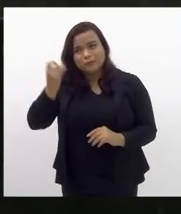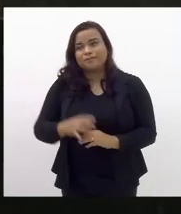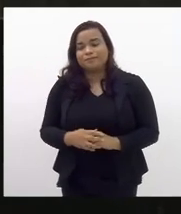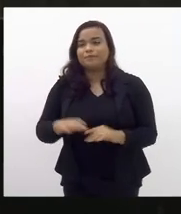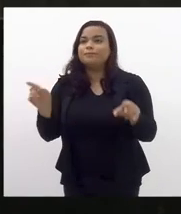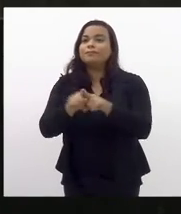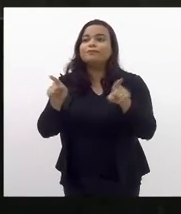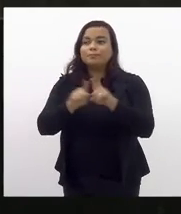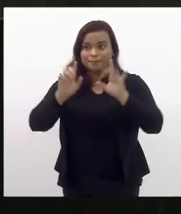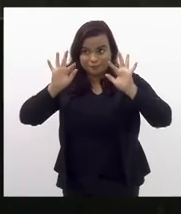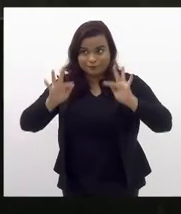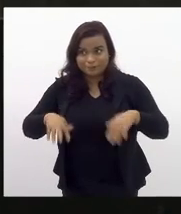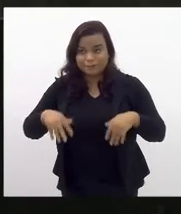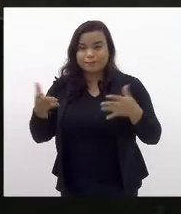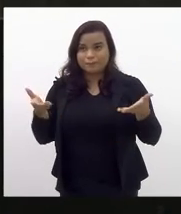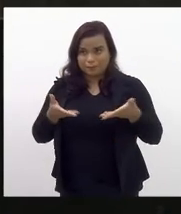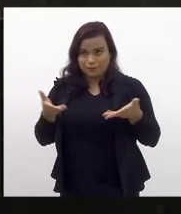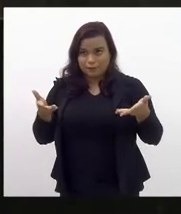senhora presidente,